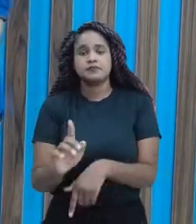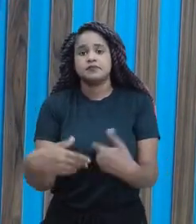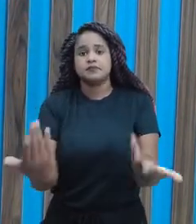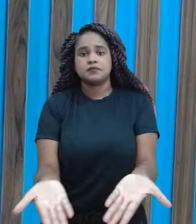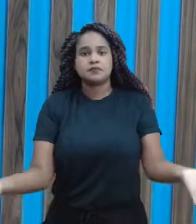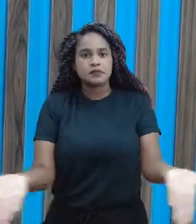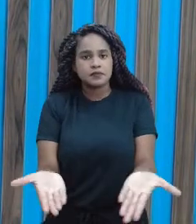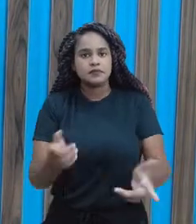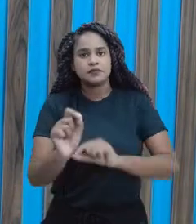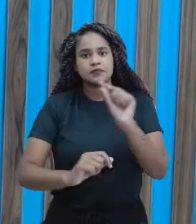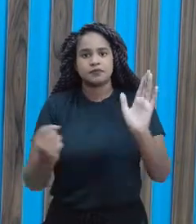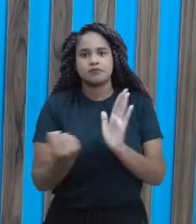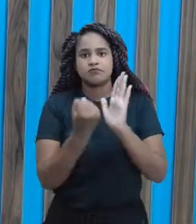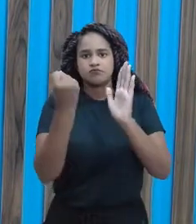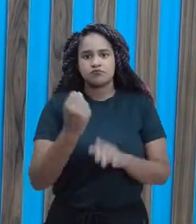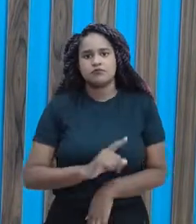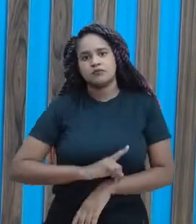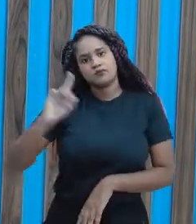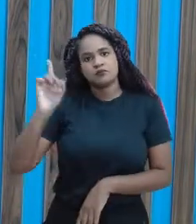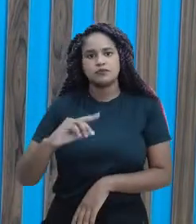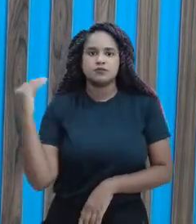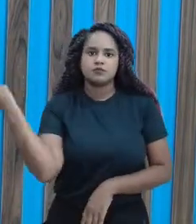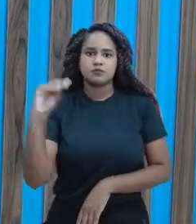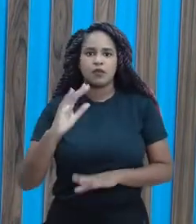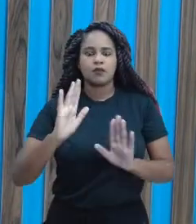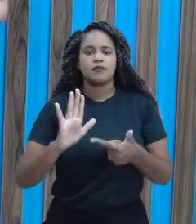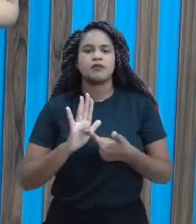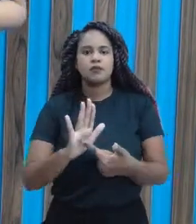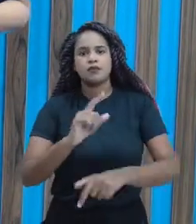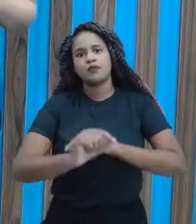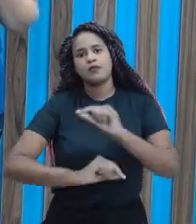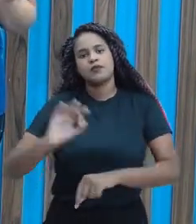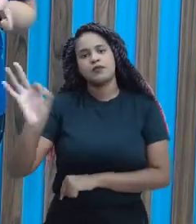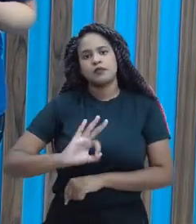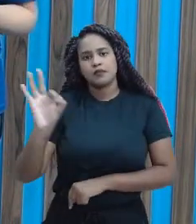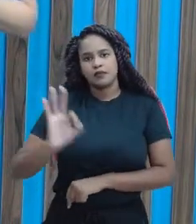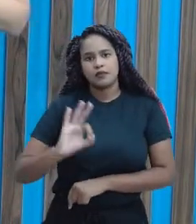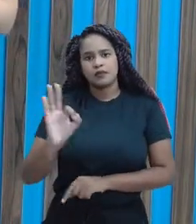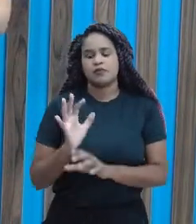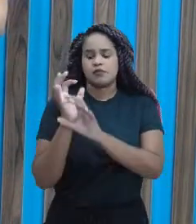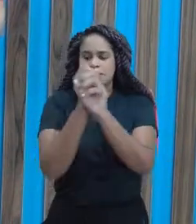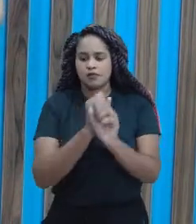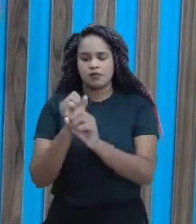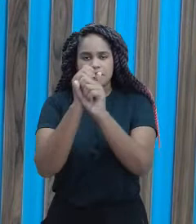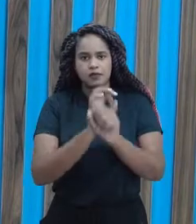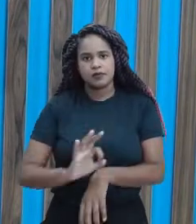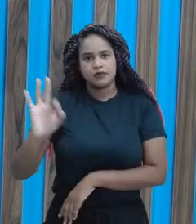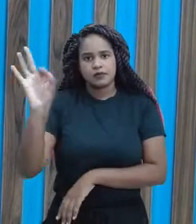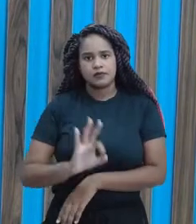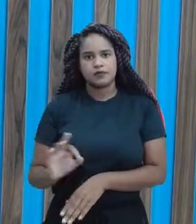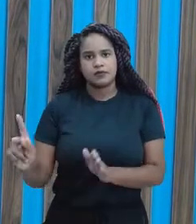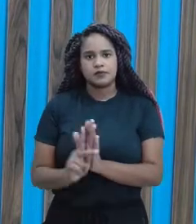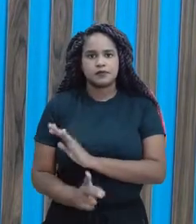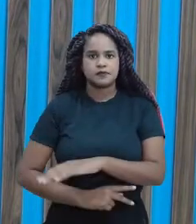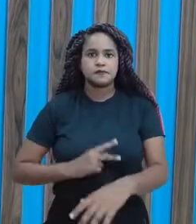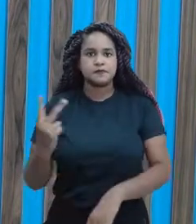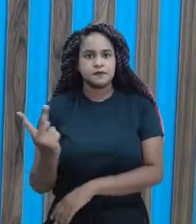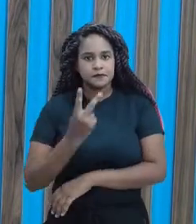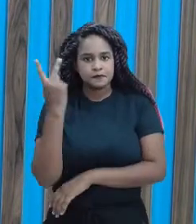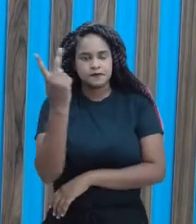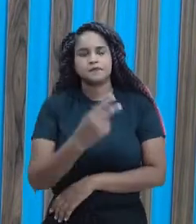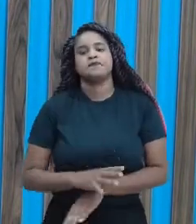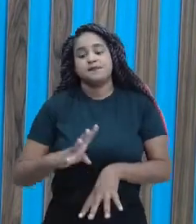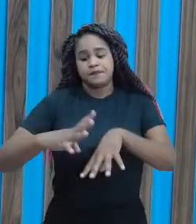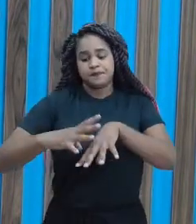vai escrever aqui esse símbolo e aí ele já vai denunciar para a gente que a gente vai calcular a porcentagem daquele valor. A gente já viu que